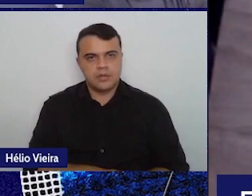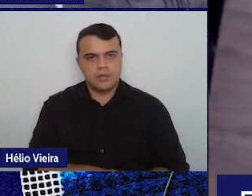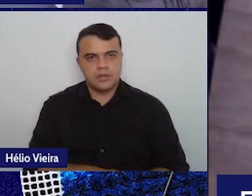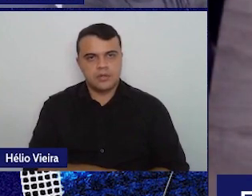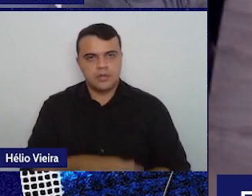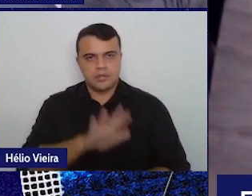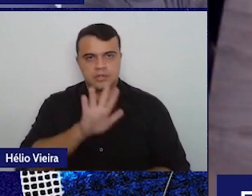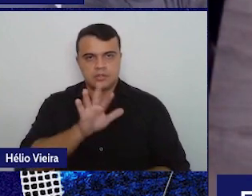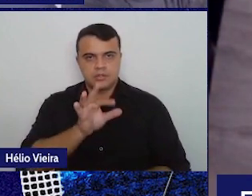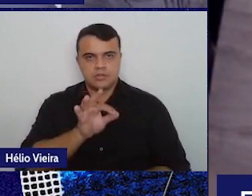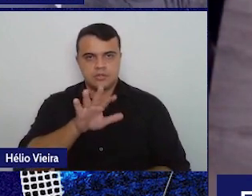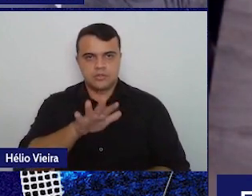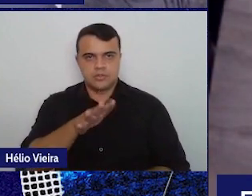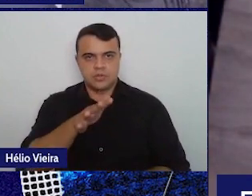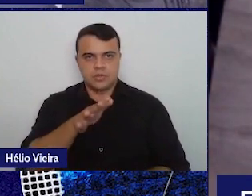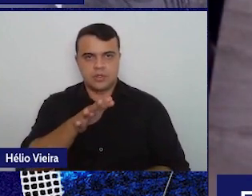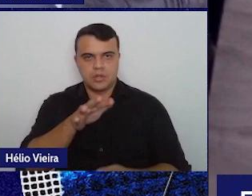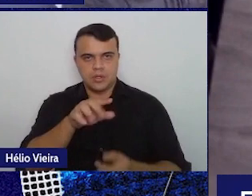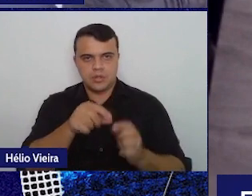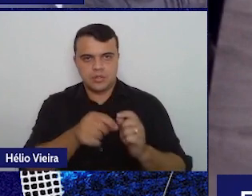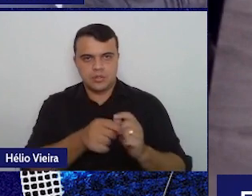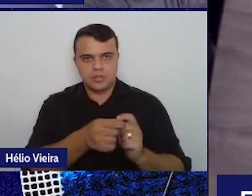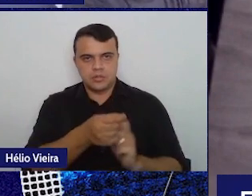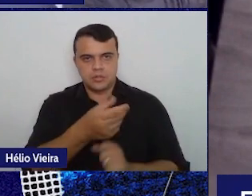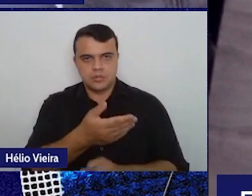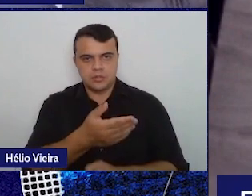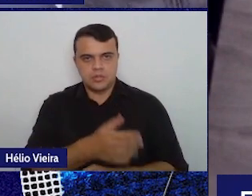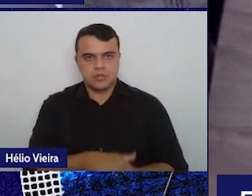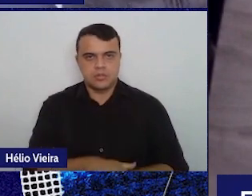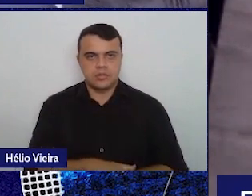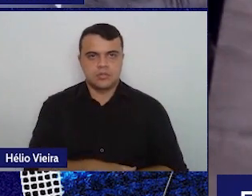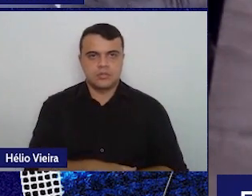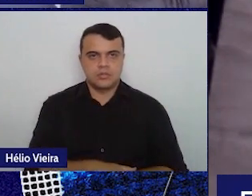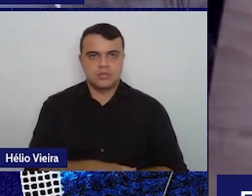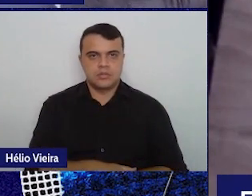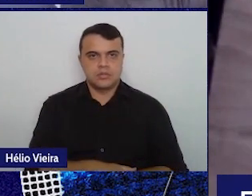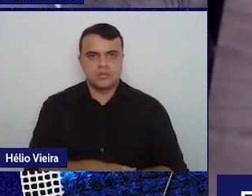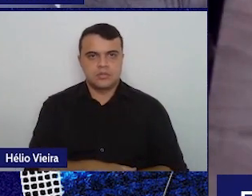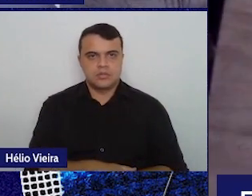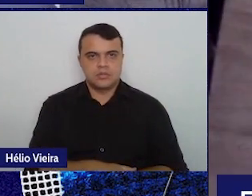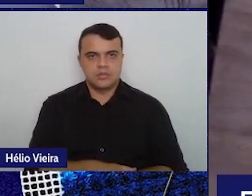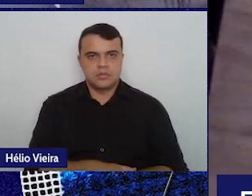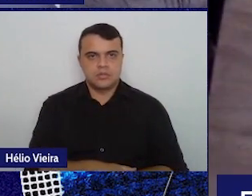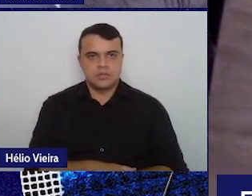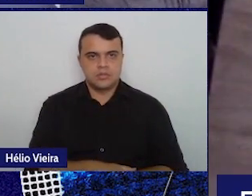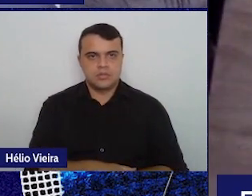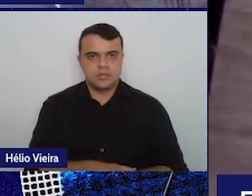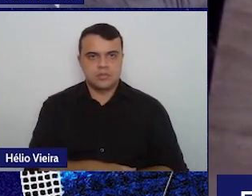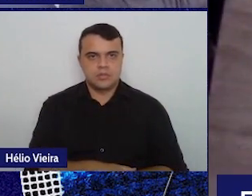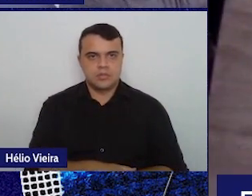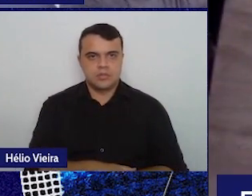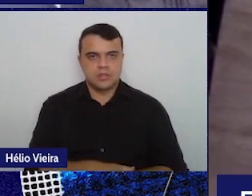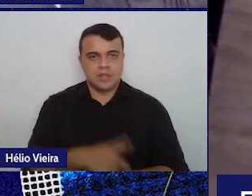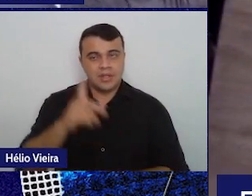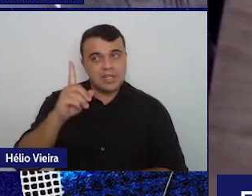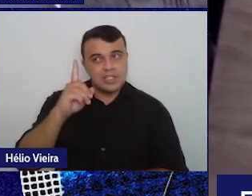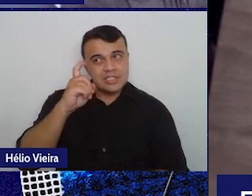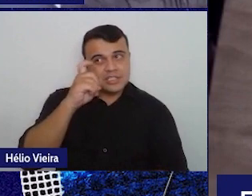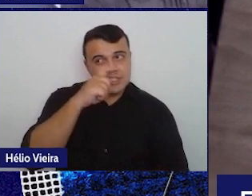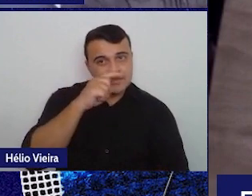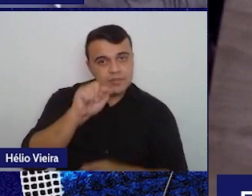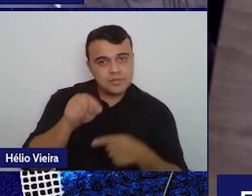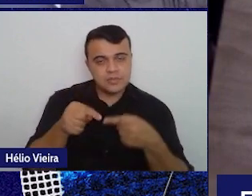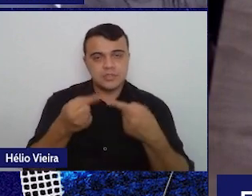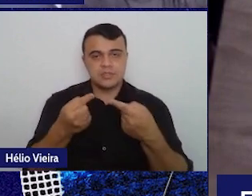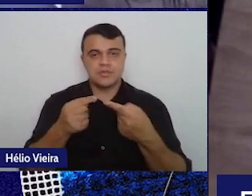seguro e vou passar a pontinha pela barriguinha do de baixo. Nossa, que difícil, isso é um desafio, mas